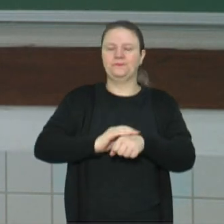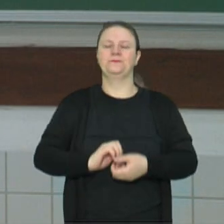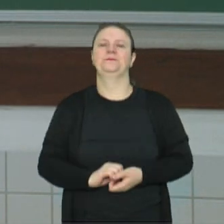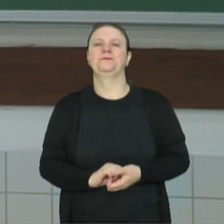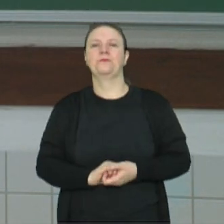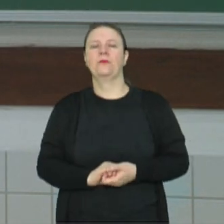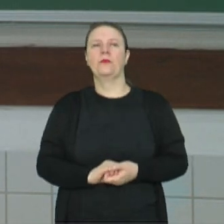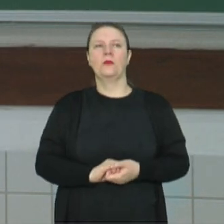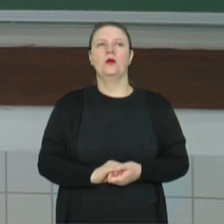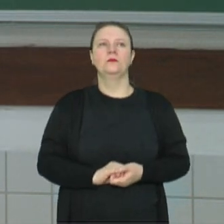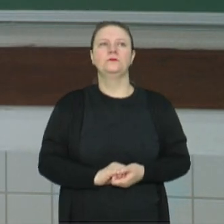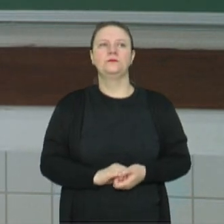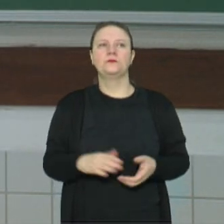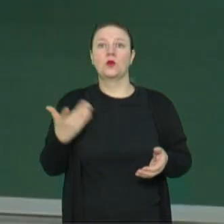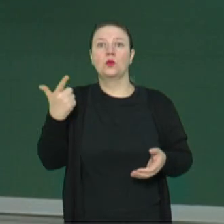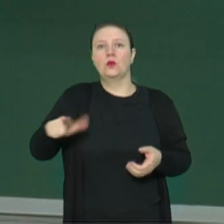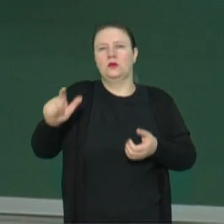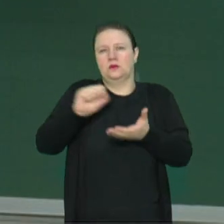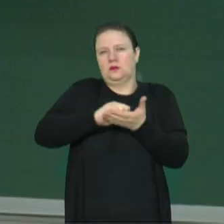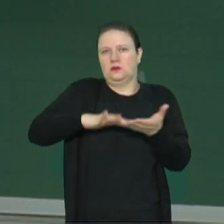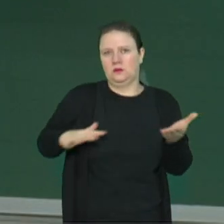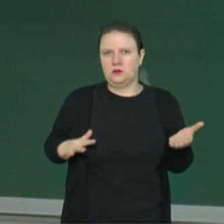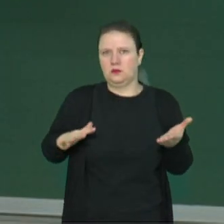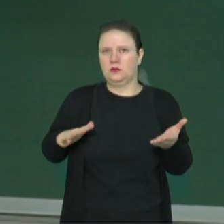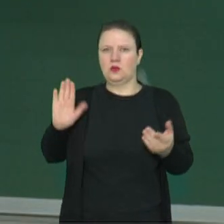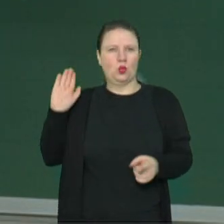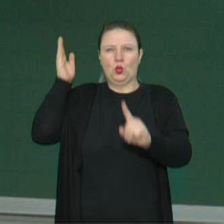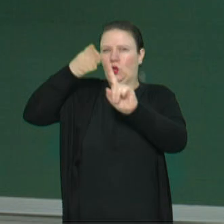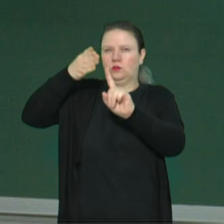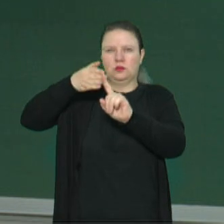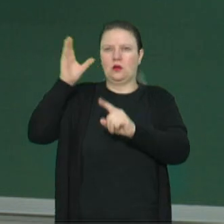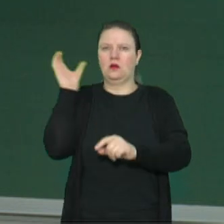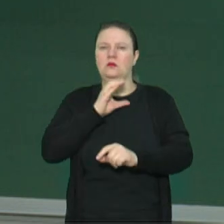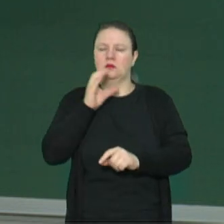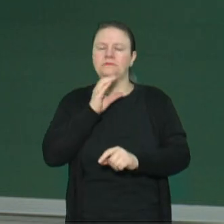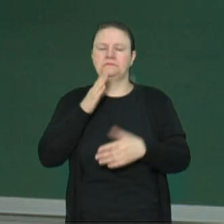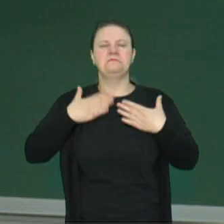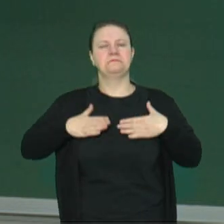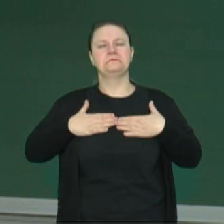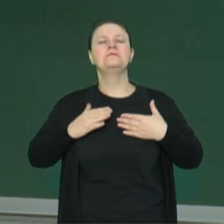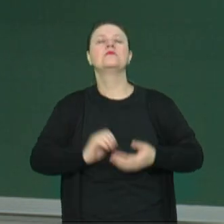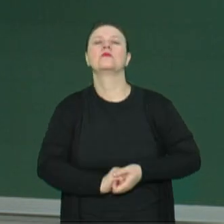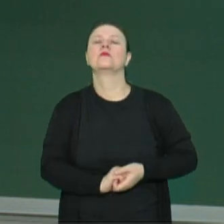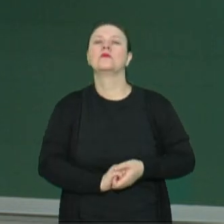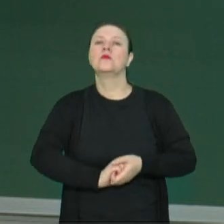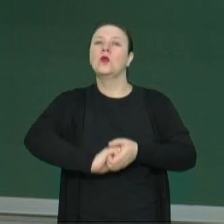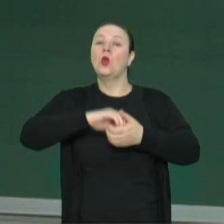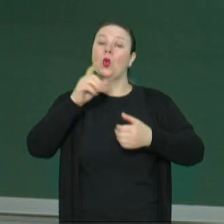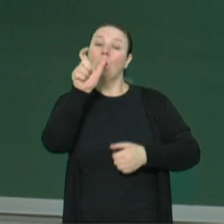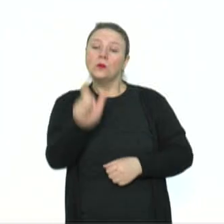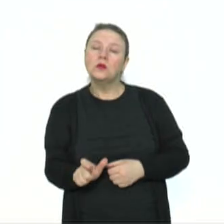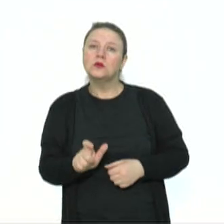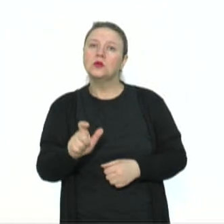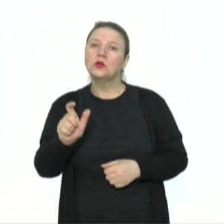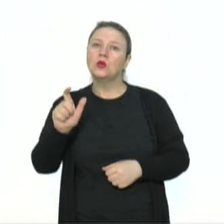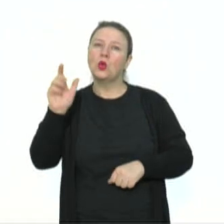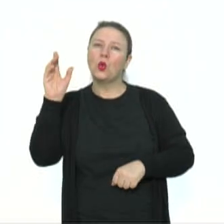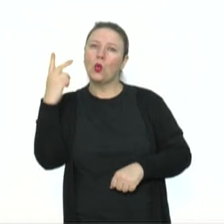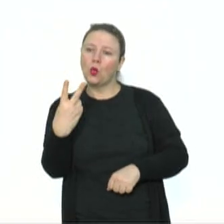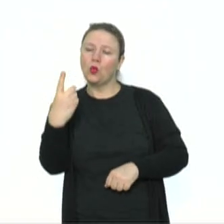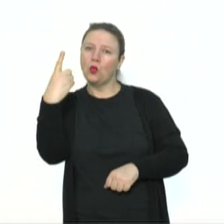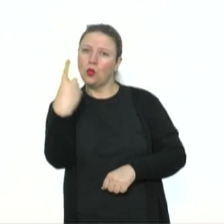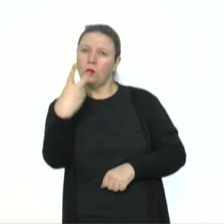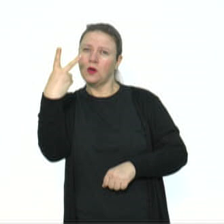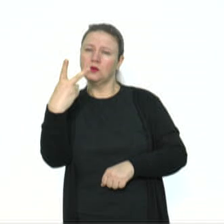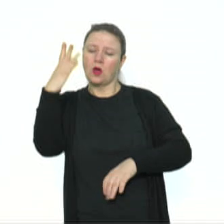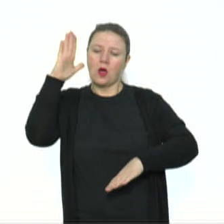luta. Mais uma atividade, dessa vez é objetiva, né? Mais tranquilo. Quando o atleta dá duas batidas com a palma